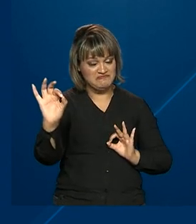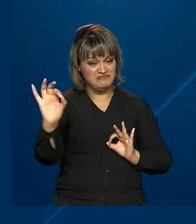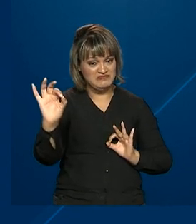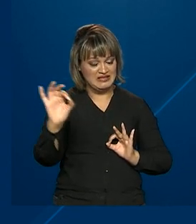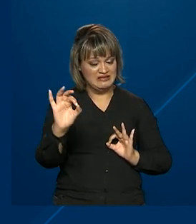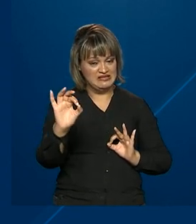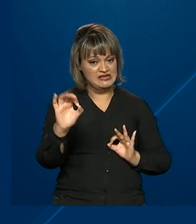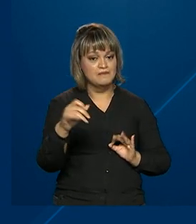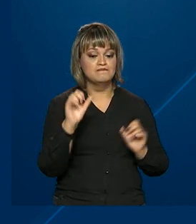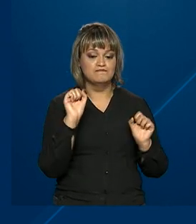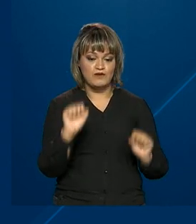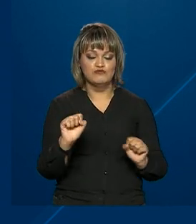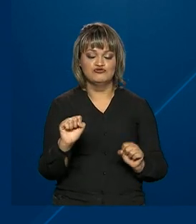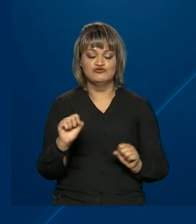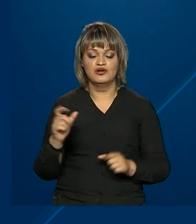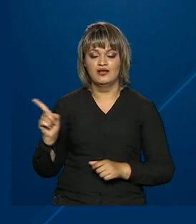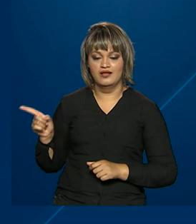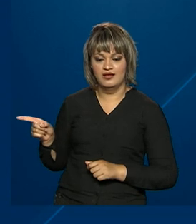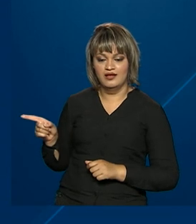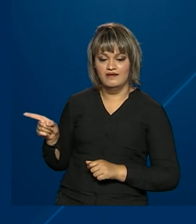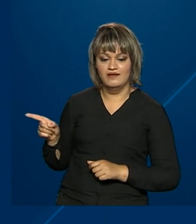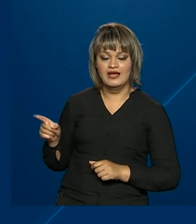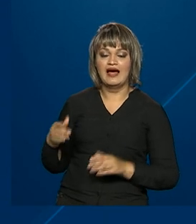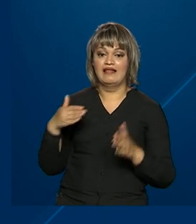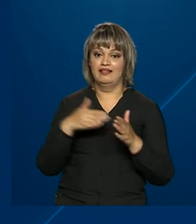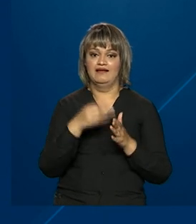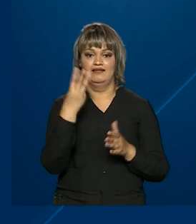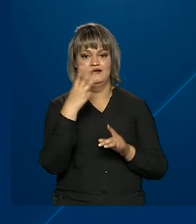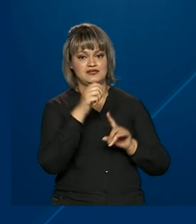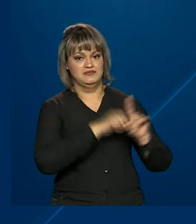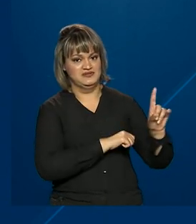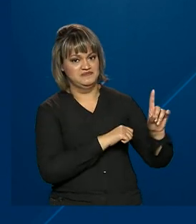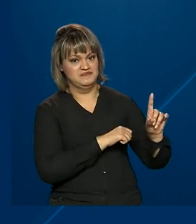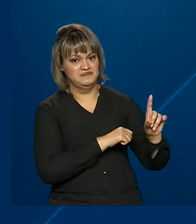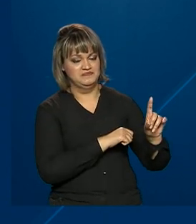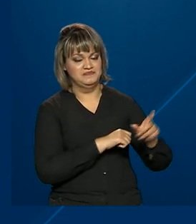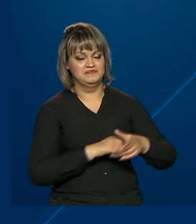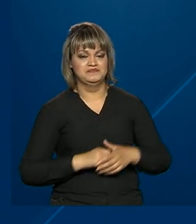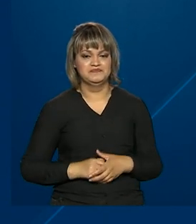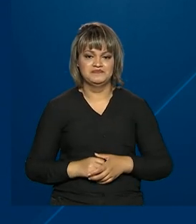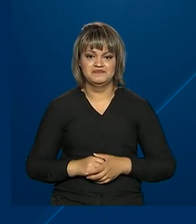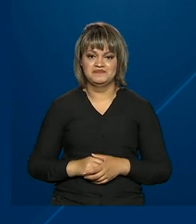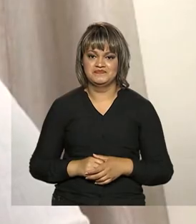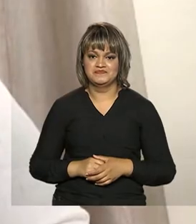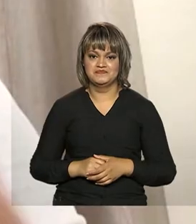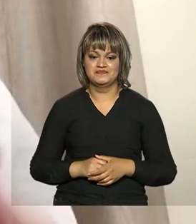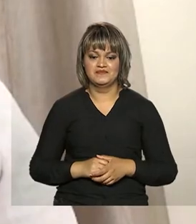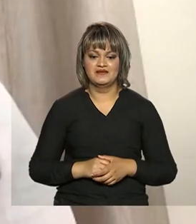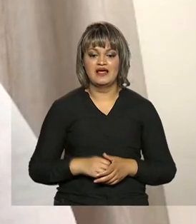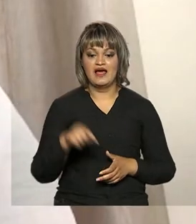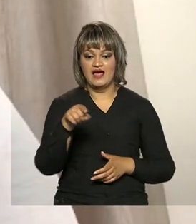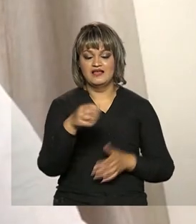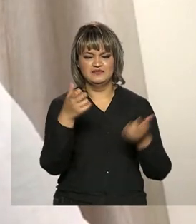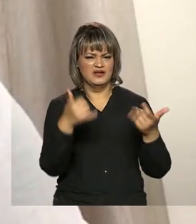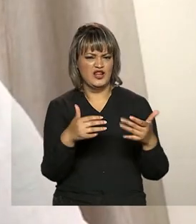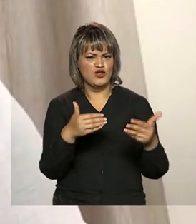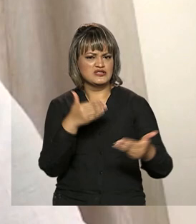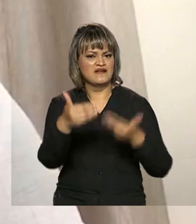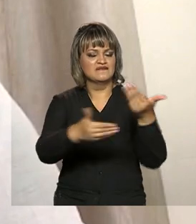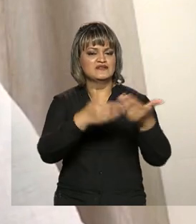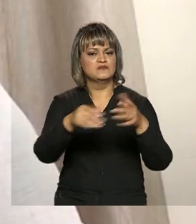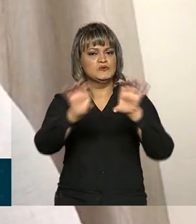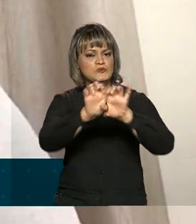de um cartório têm o tempo prorrogado para 3 meses após o nascimento. Nós avançamos na